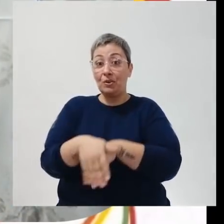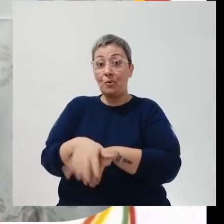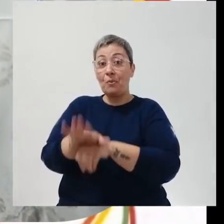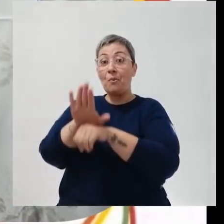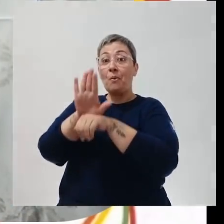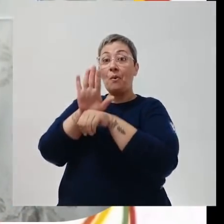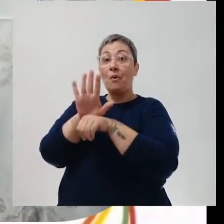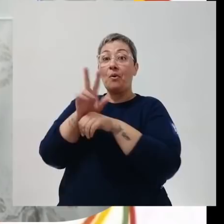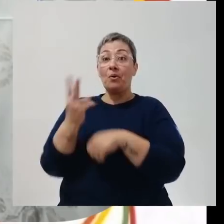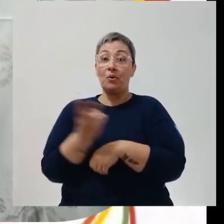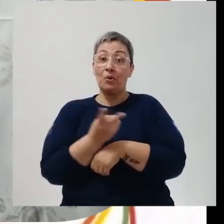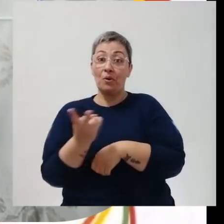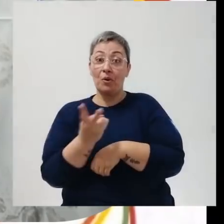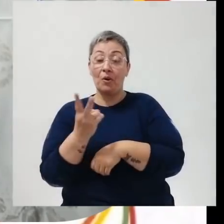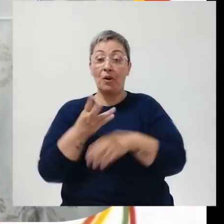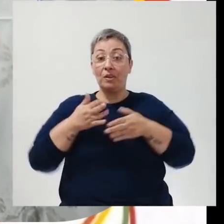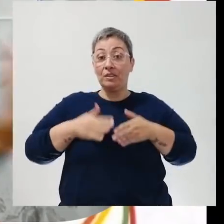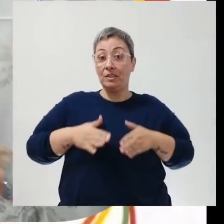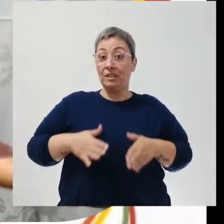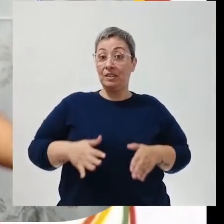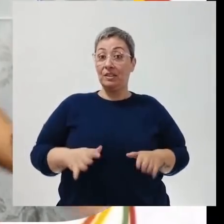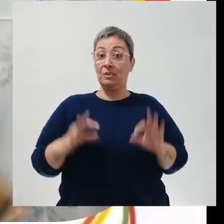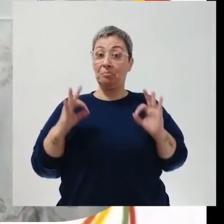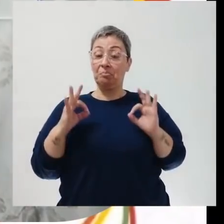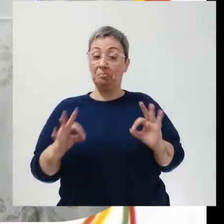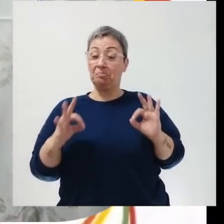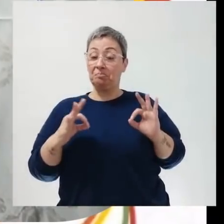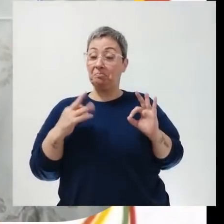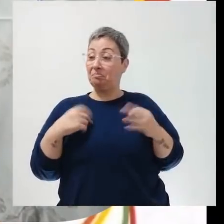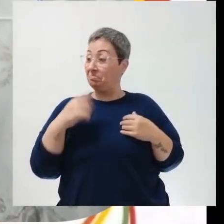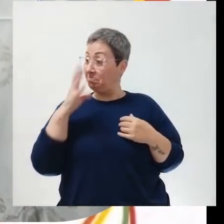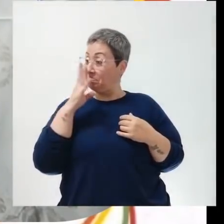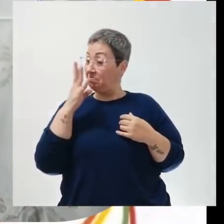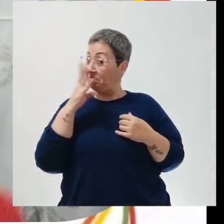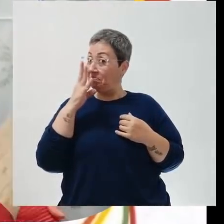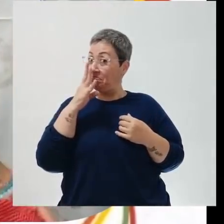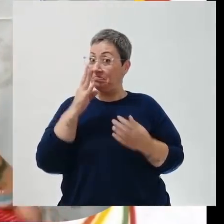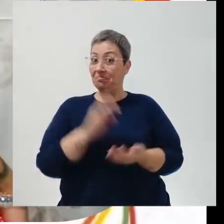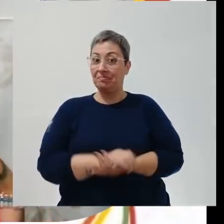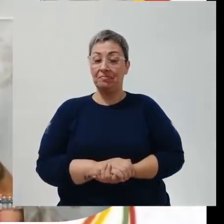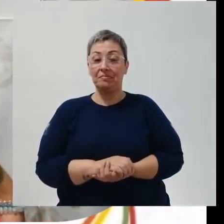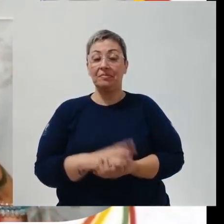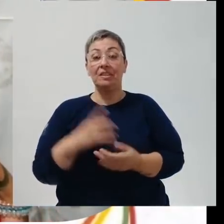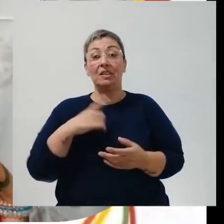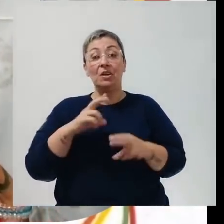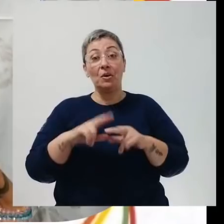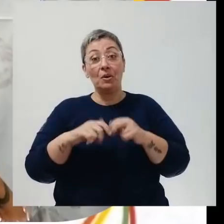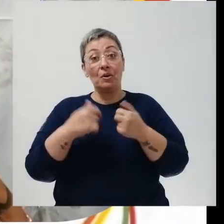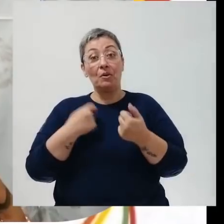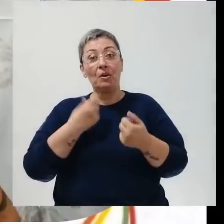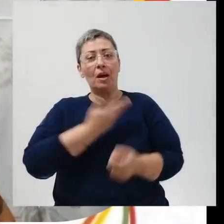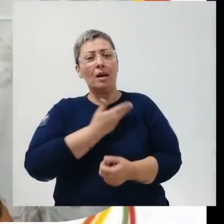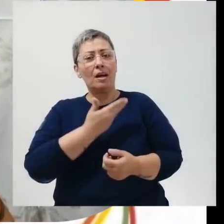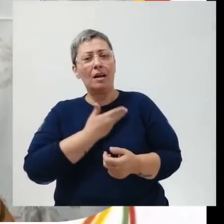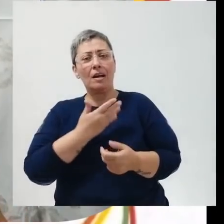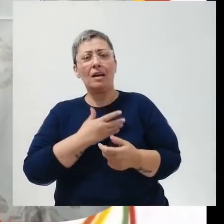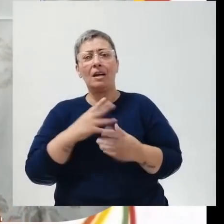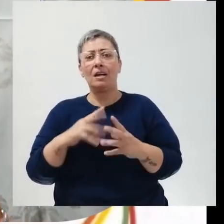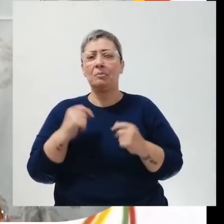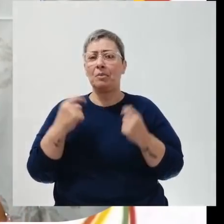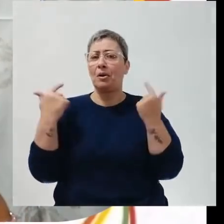os dois vestidos de chita causaram admiração. Por fazerem amizade e